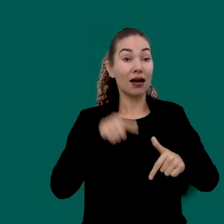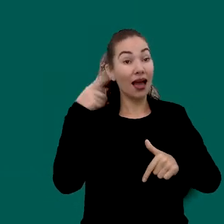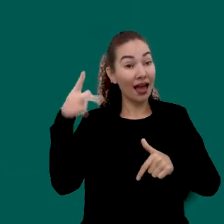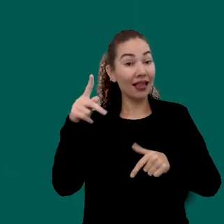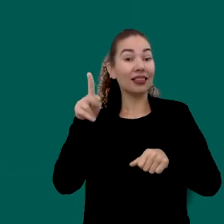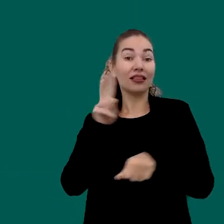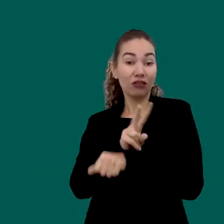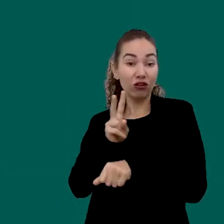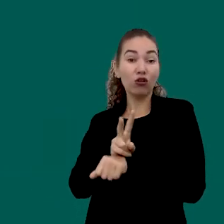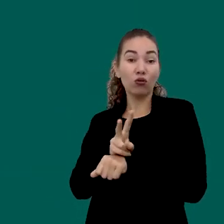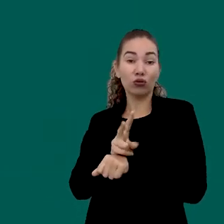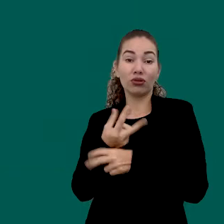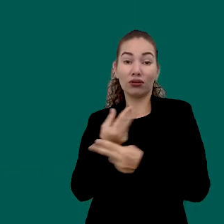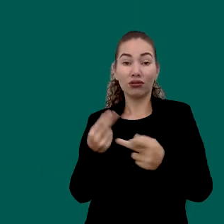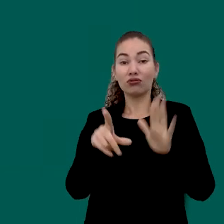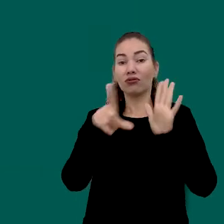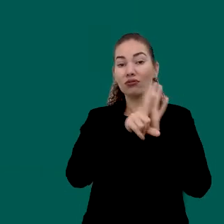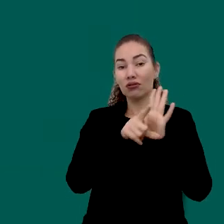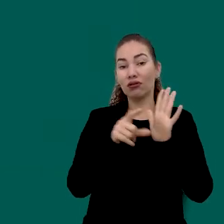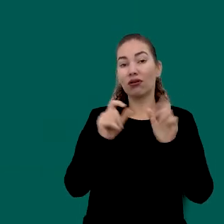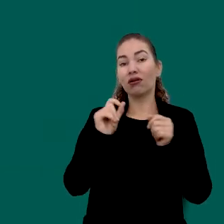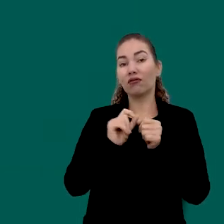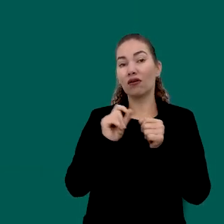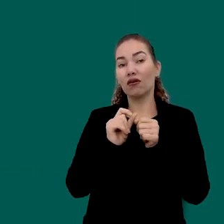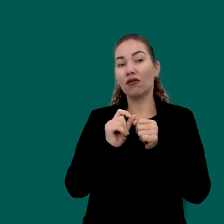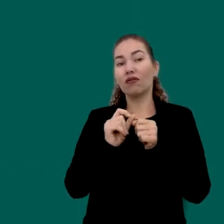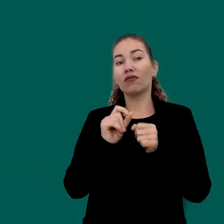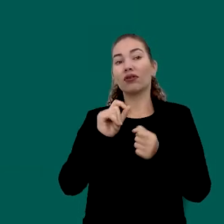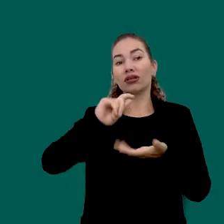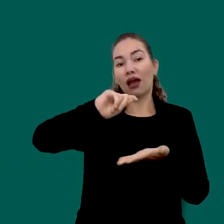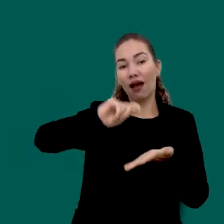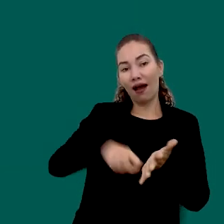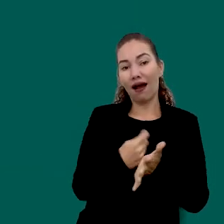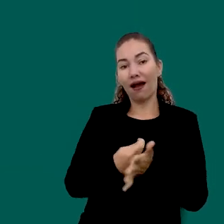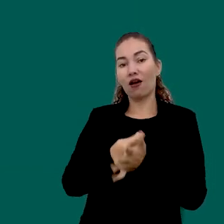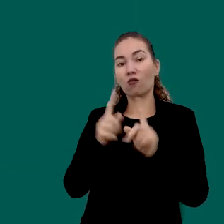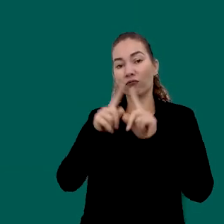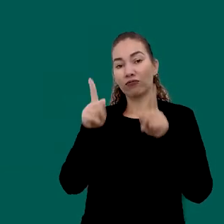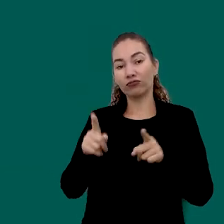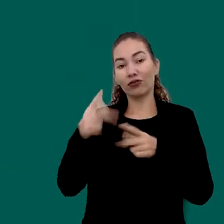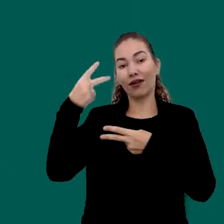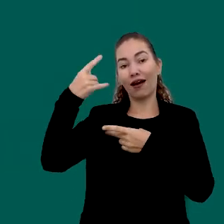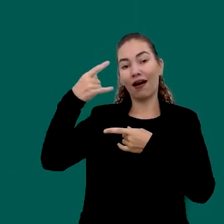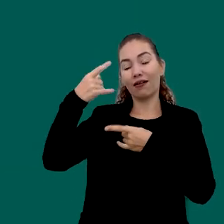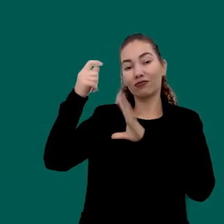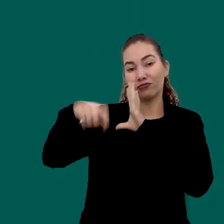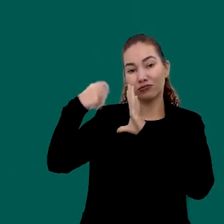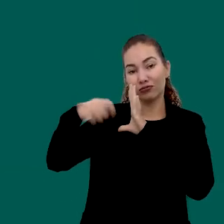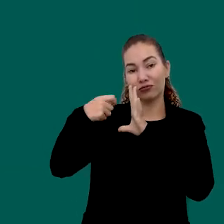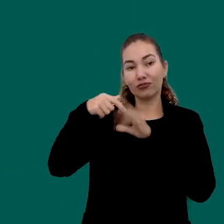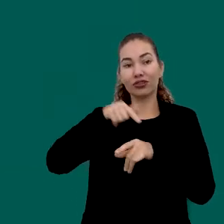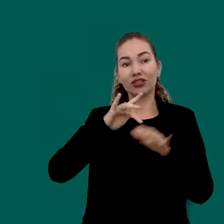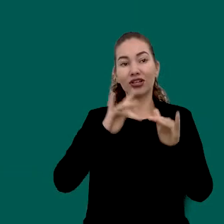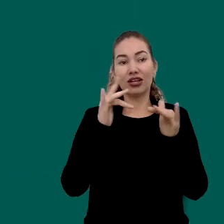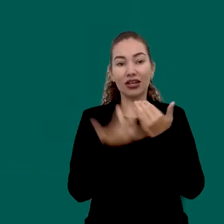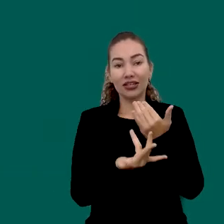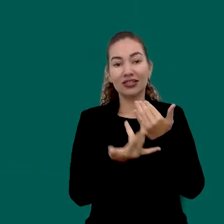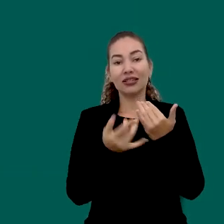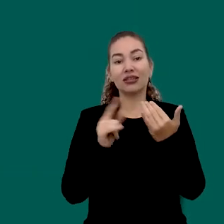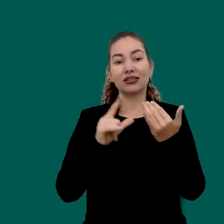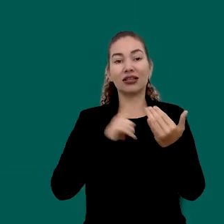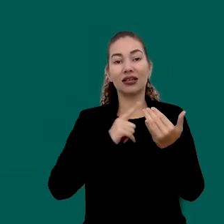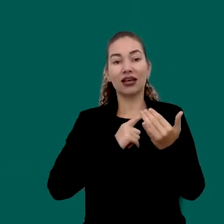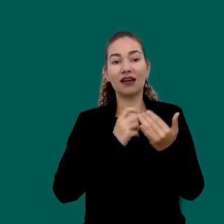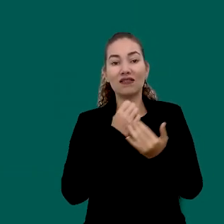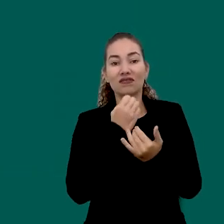que o Cássio não cuide disso, sem dúvida ele cuida, mas a questão de tu botar um colaborador no vídeo, tem que ter um termo de assinatura. Para essas